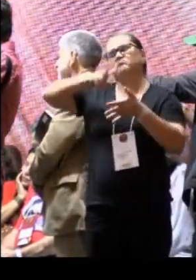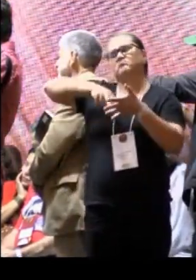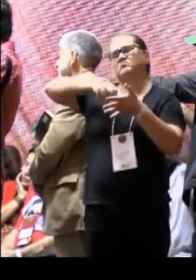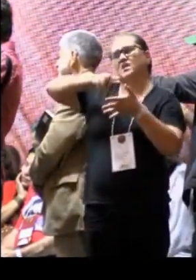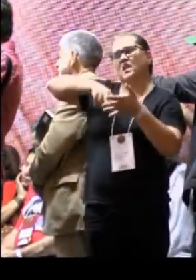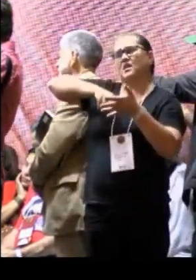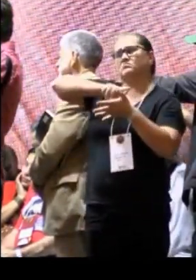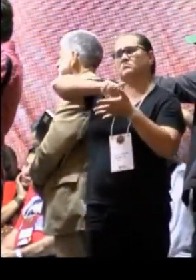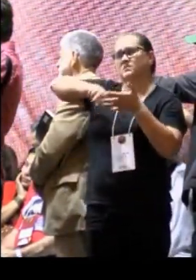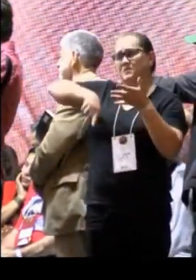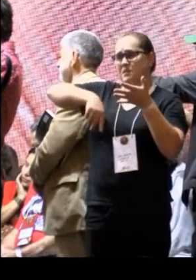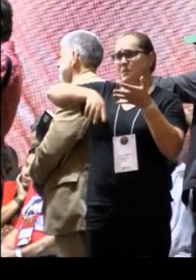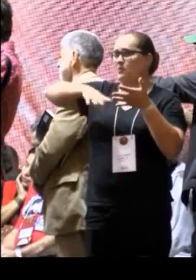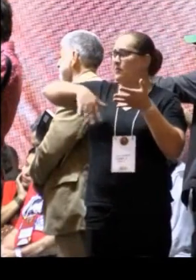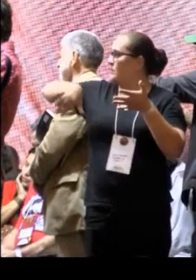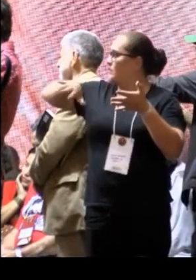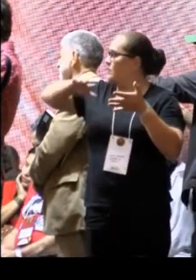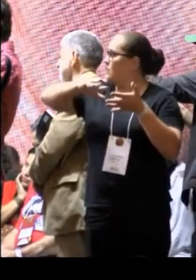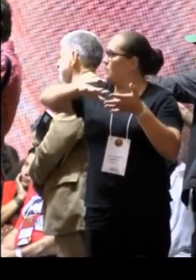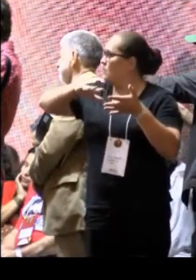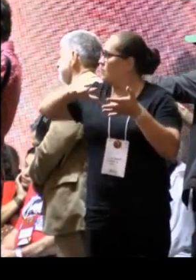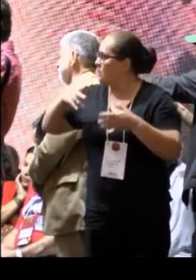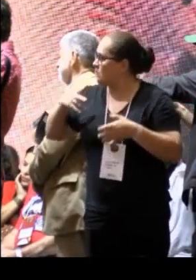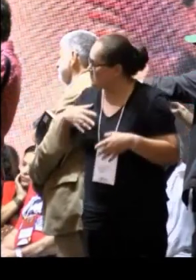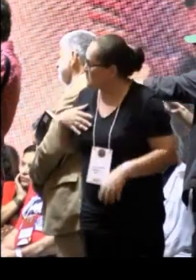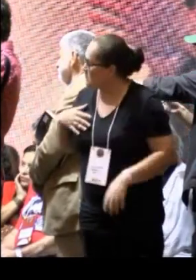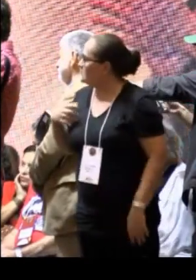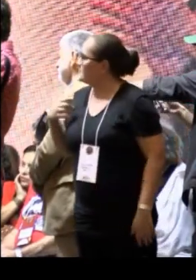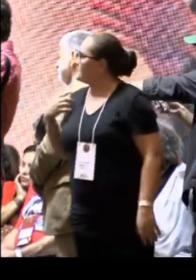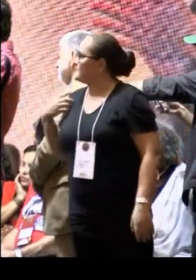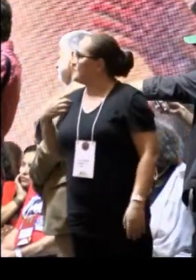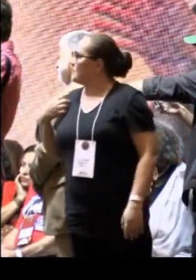vocês, inclusive, para os meus companheiros do PT,